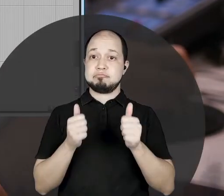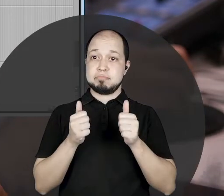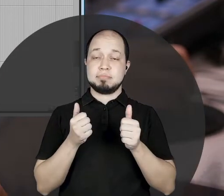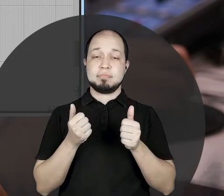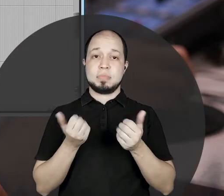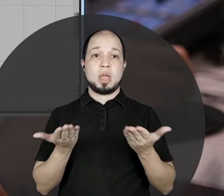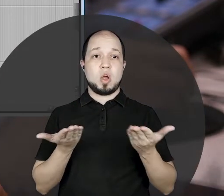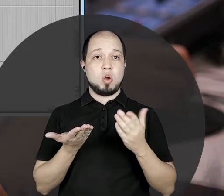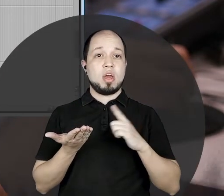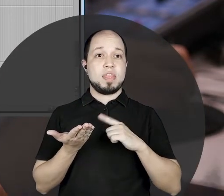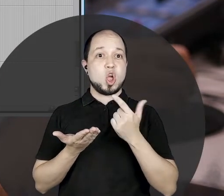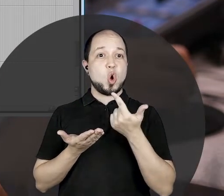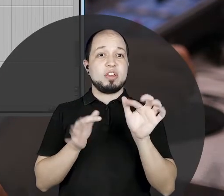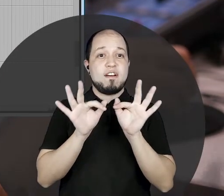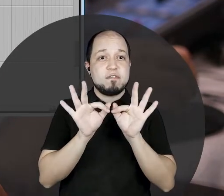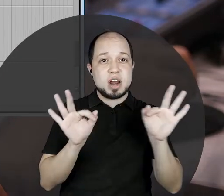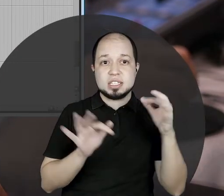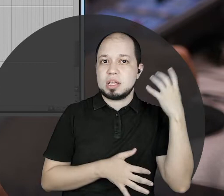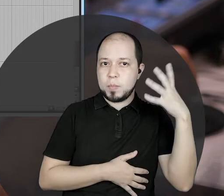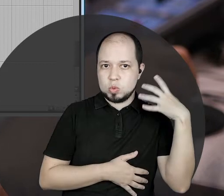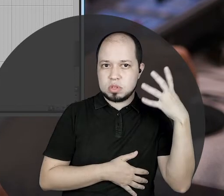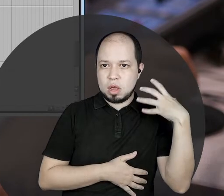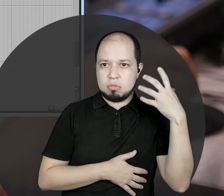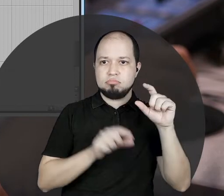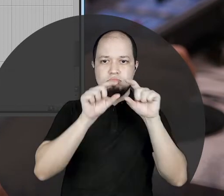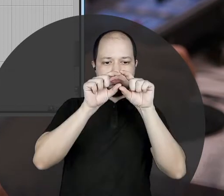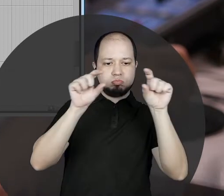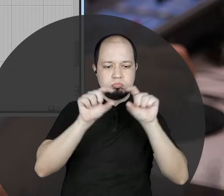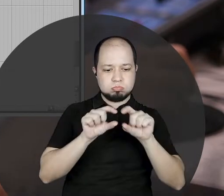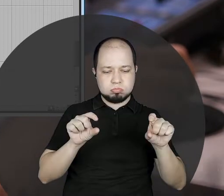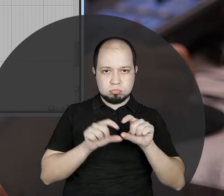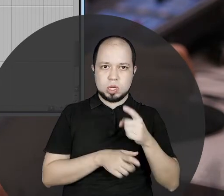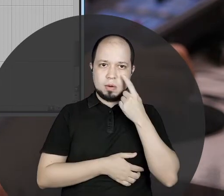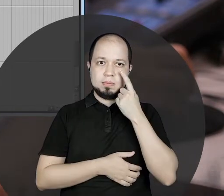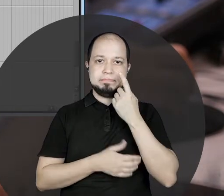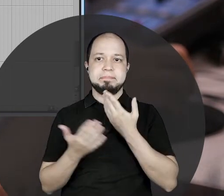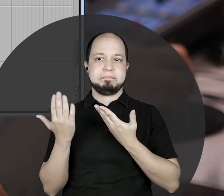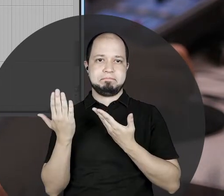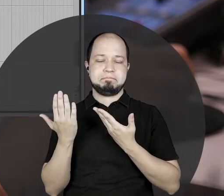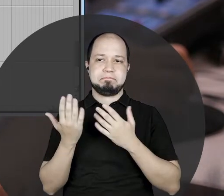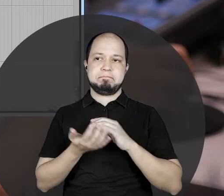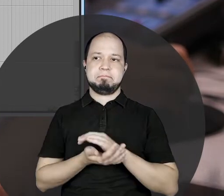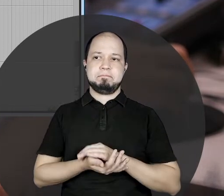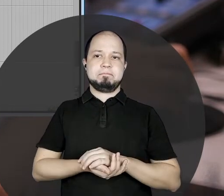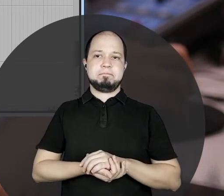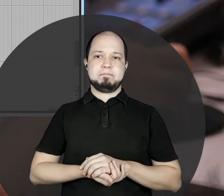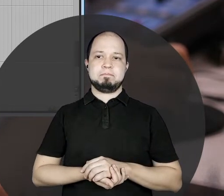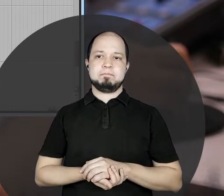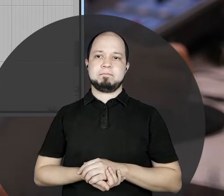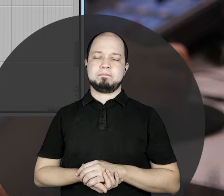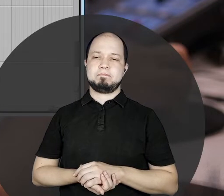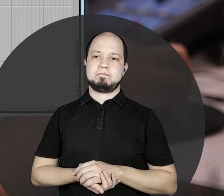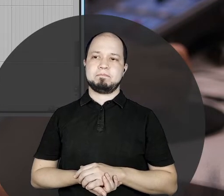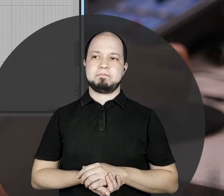beleza, logo aqui a gente tem a frase de novo, né? Se disser que eu não ouça bem, direis então